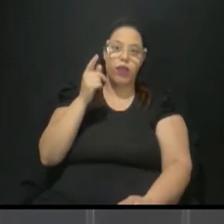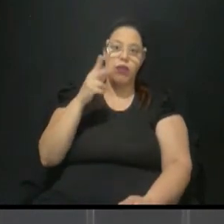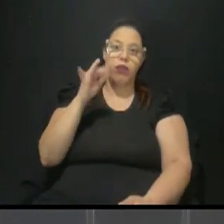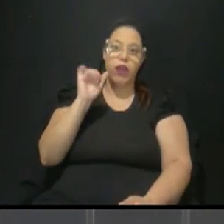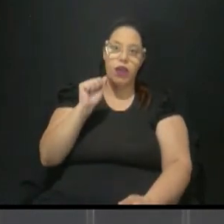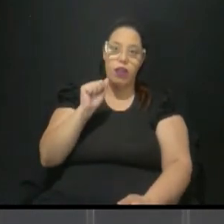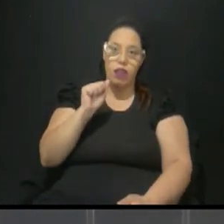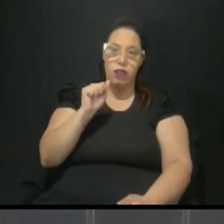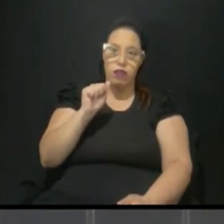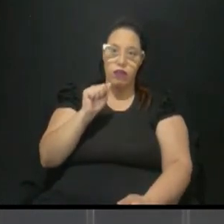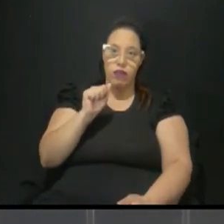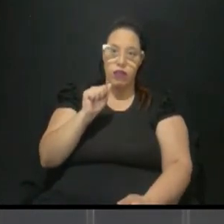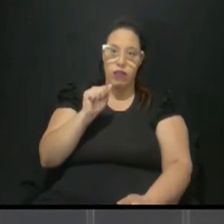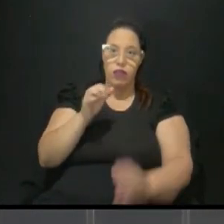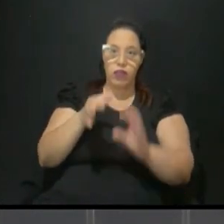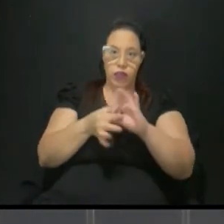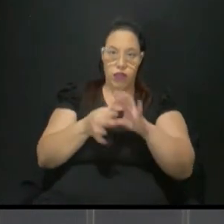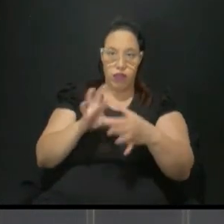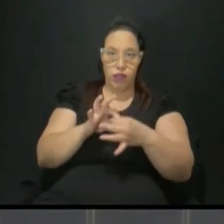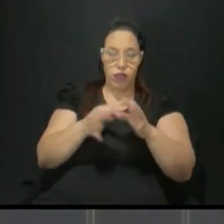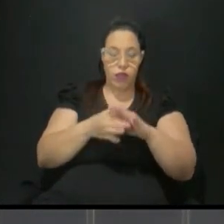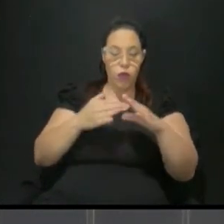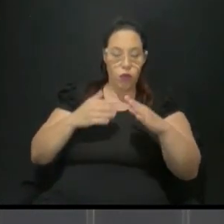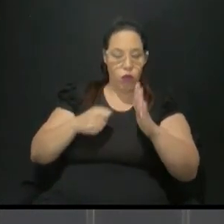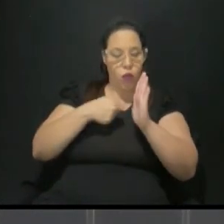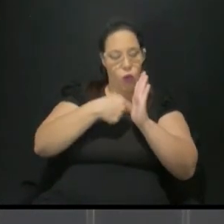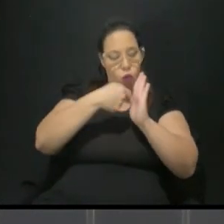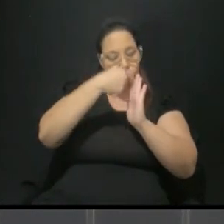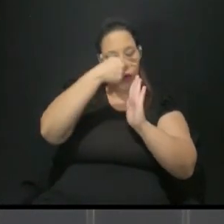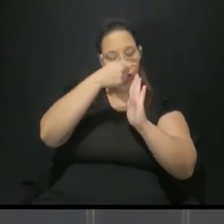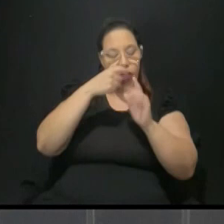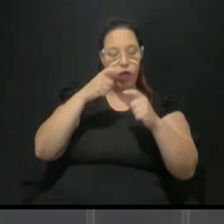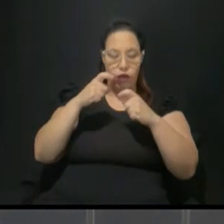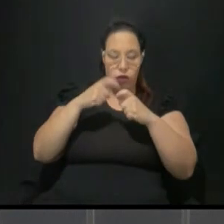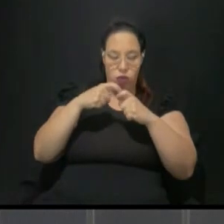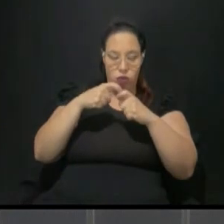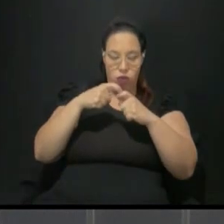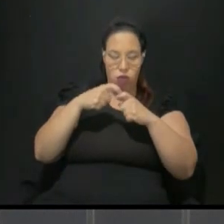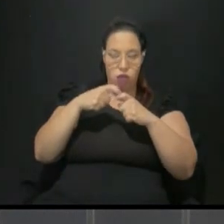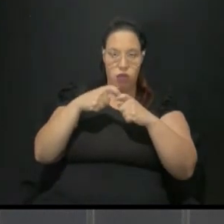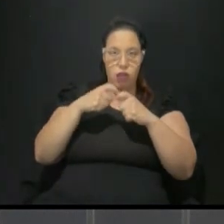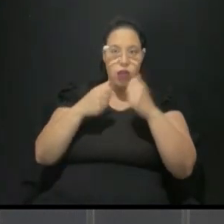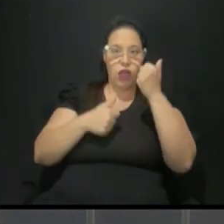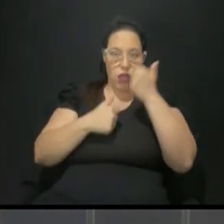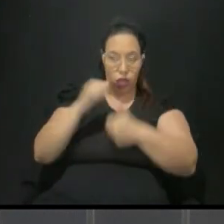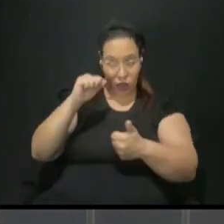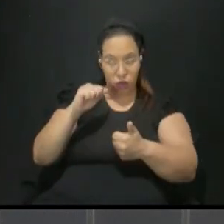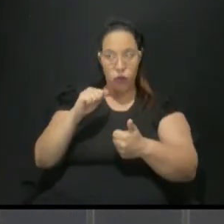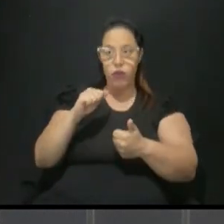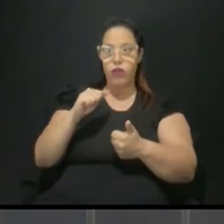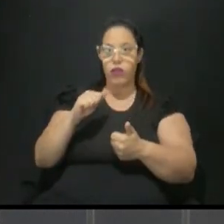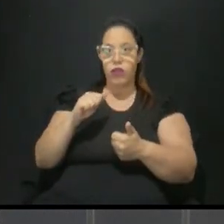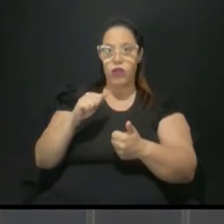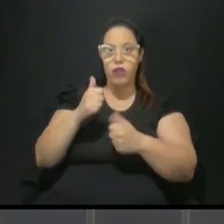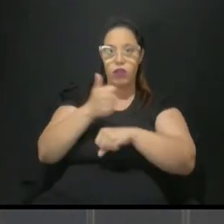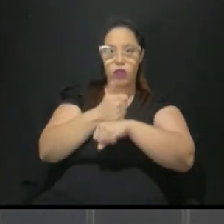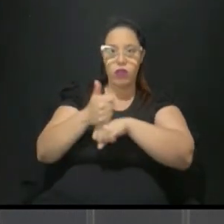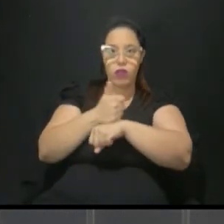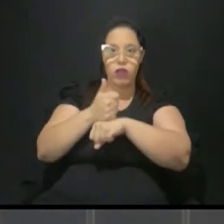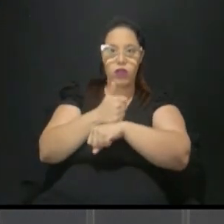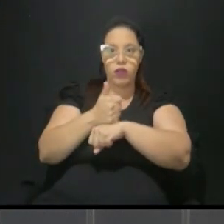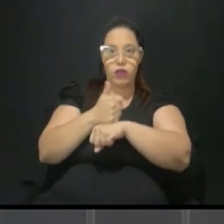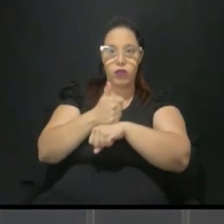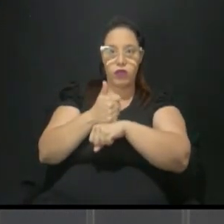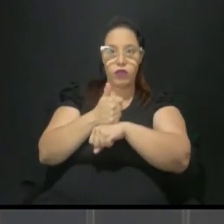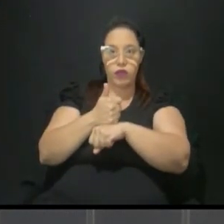por classificações, tanto médicas quanto esportivas. Sim. E o profissional de educação física pode